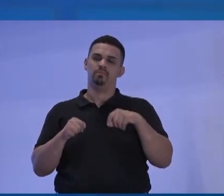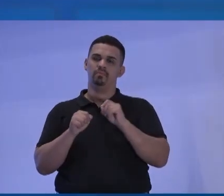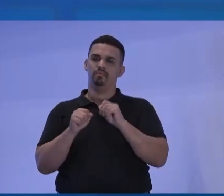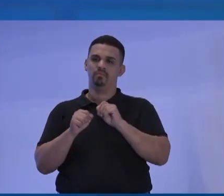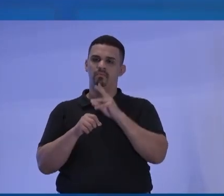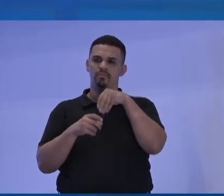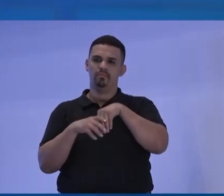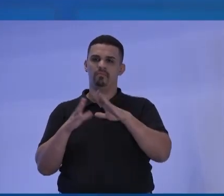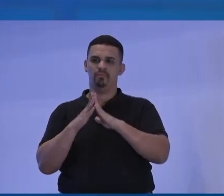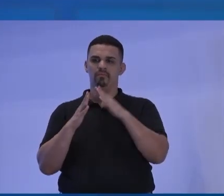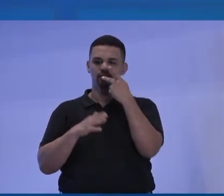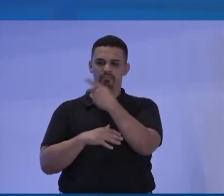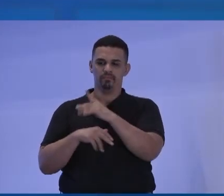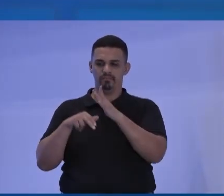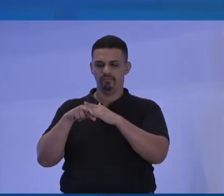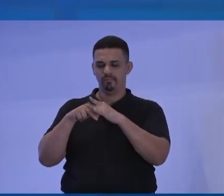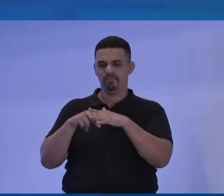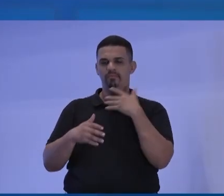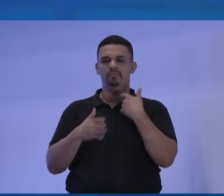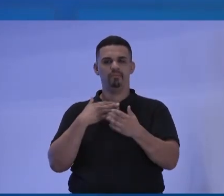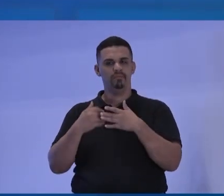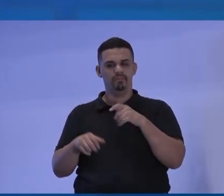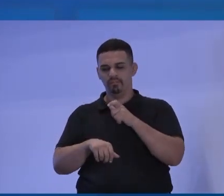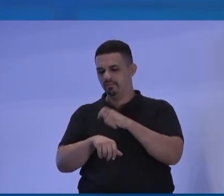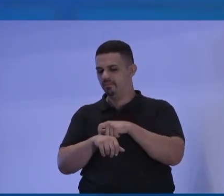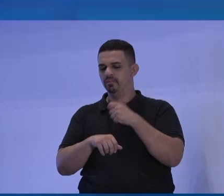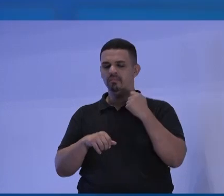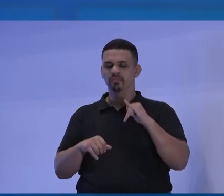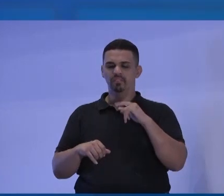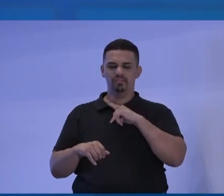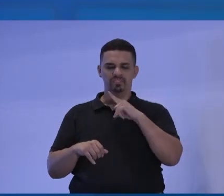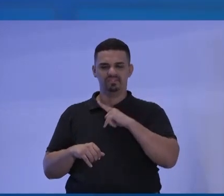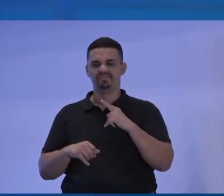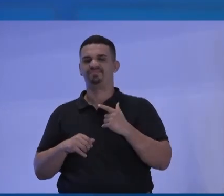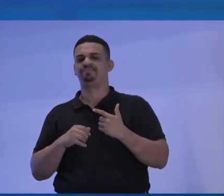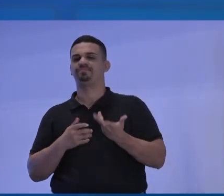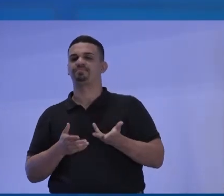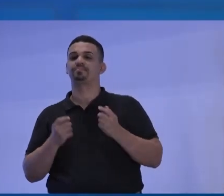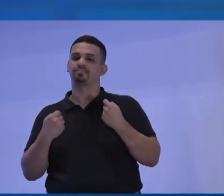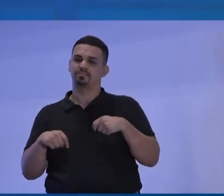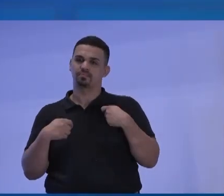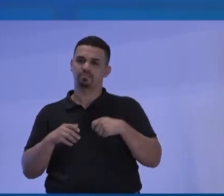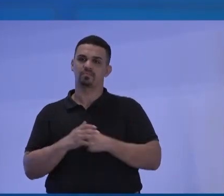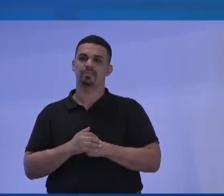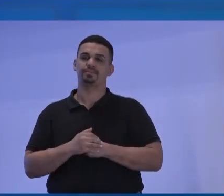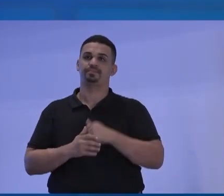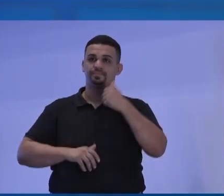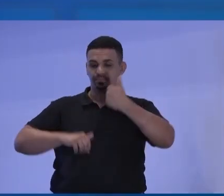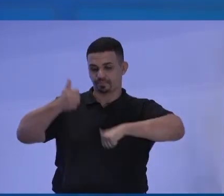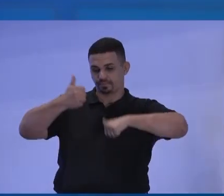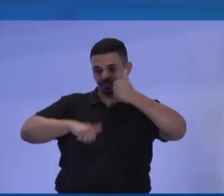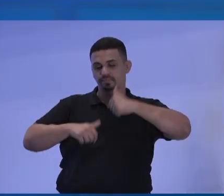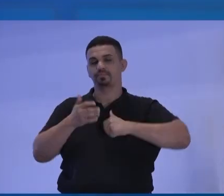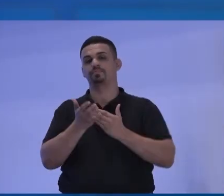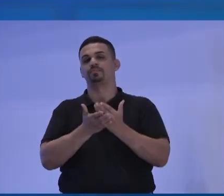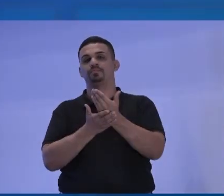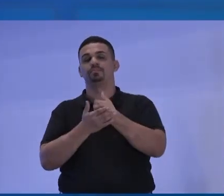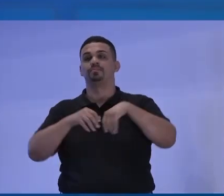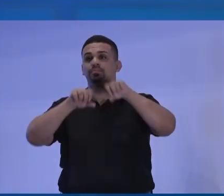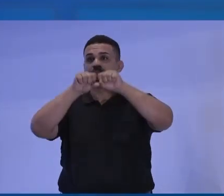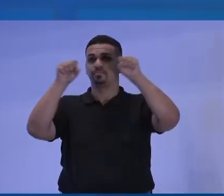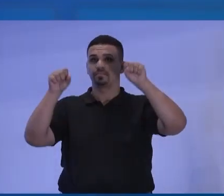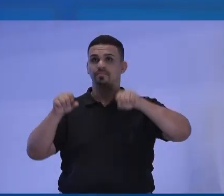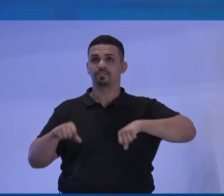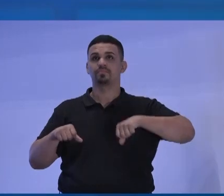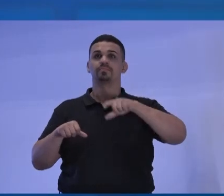momento do seu diagnóstico, independente do nível de atenção à saúde. A análise dos dados de Sistema de Informação